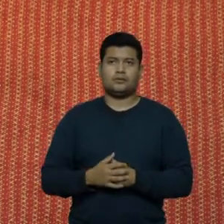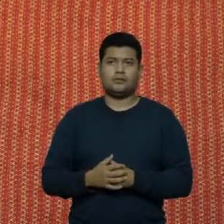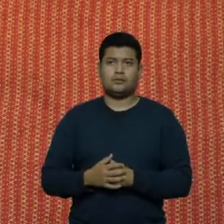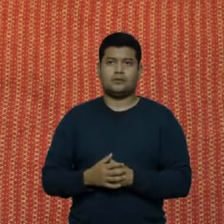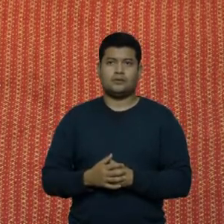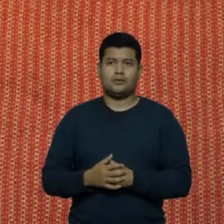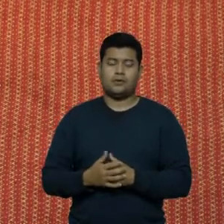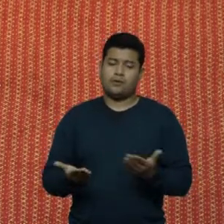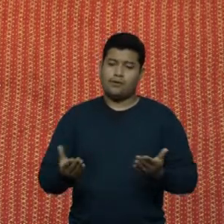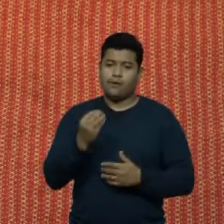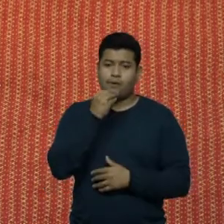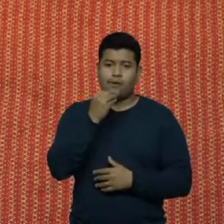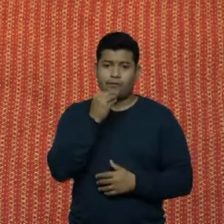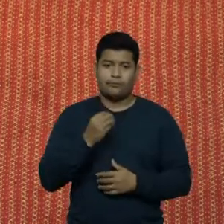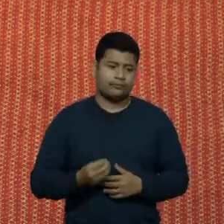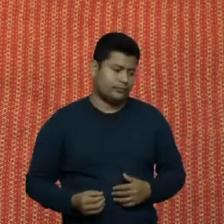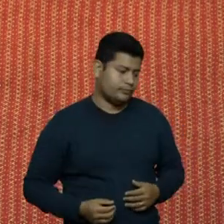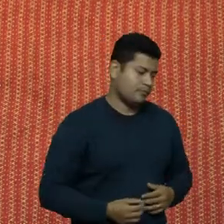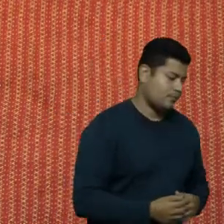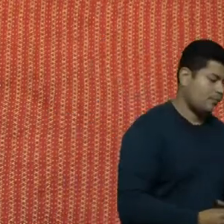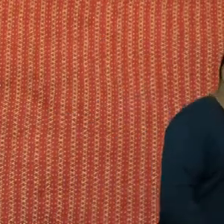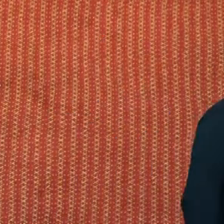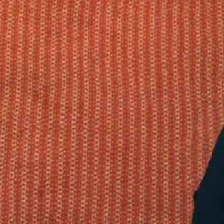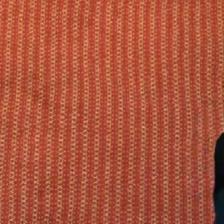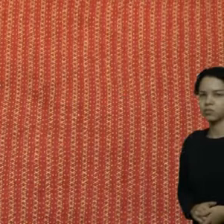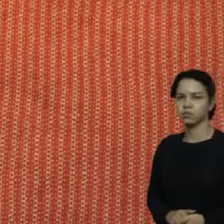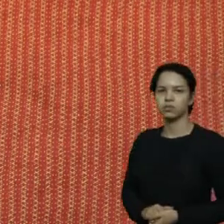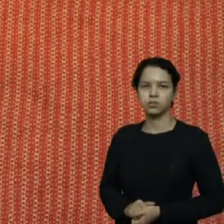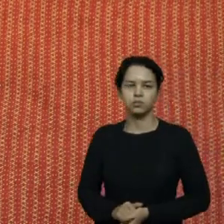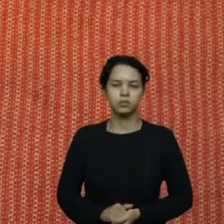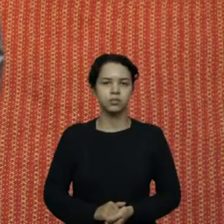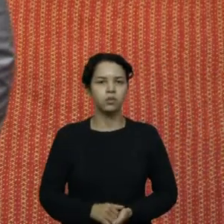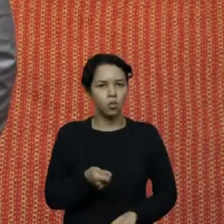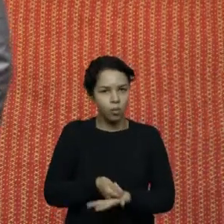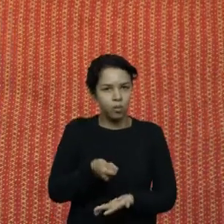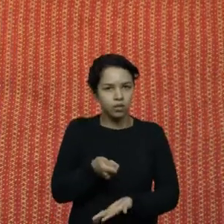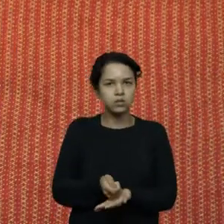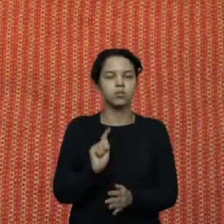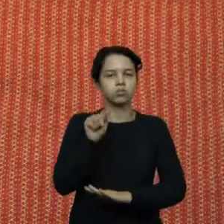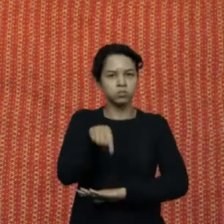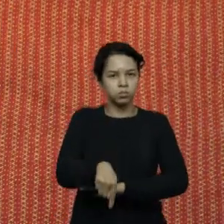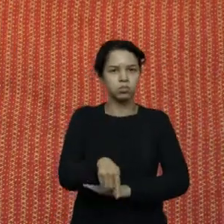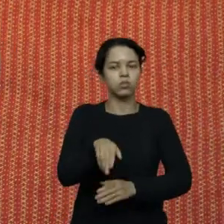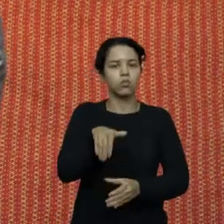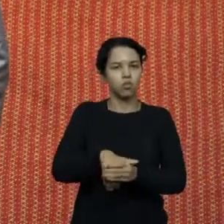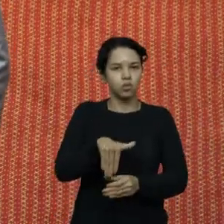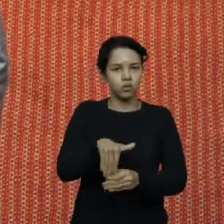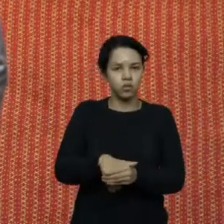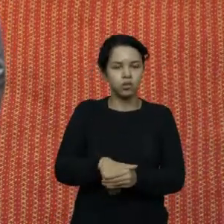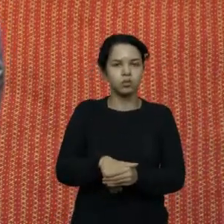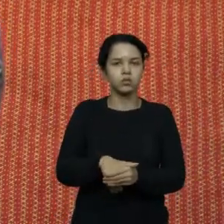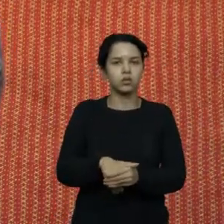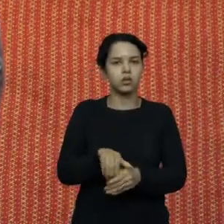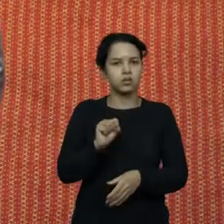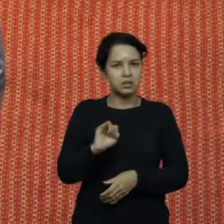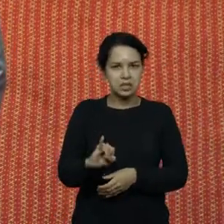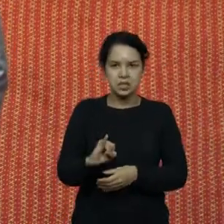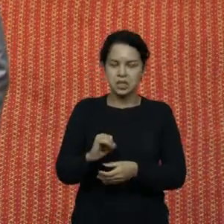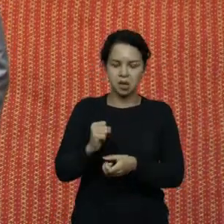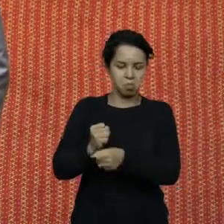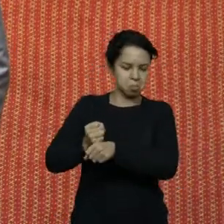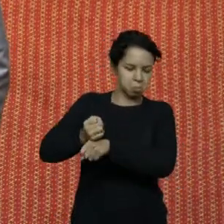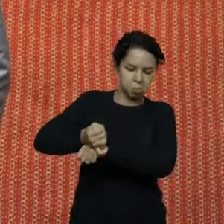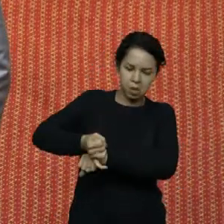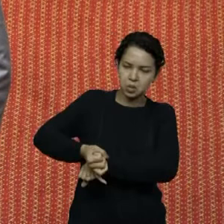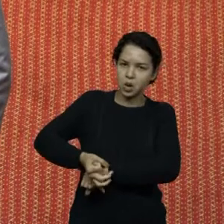É lógico tem gente que acha que ganha pouco mas obrigação está aqui voltando esse tentar as flautas da madrugada como a gente já